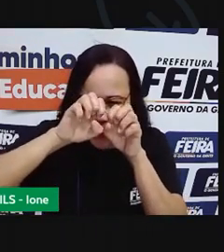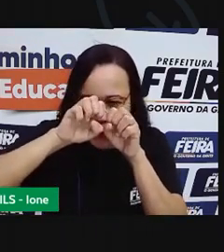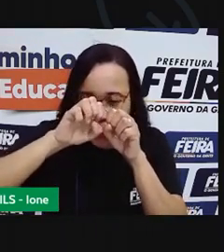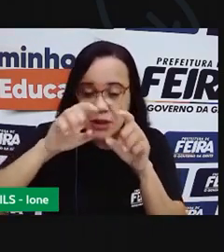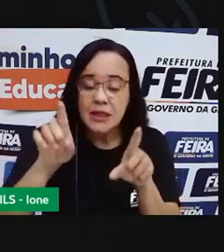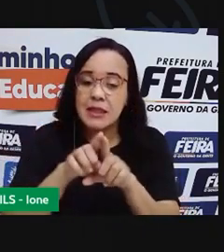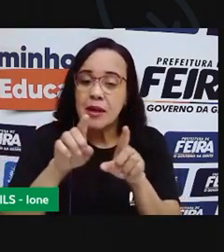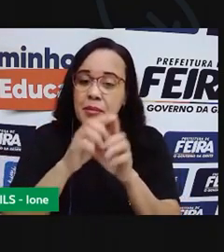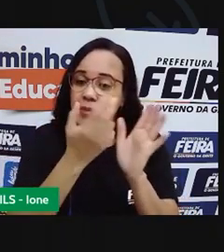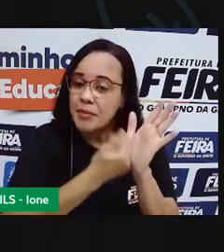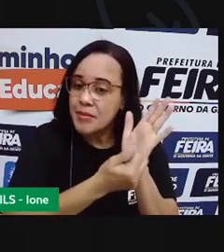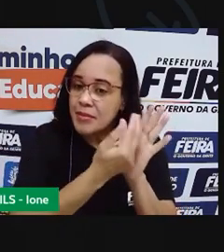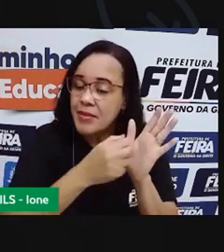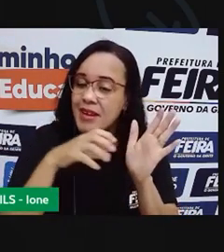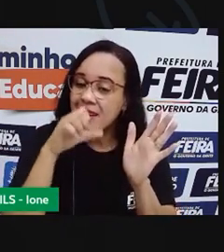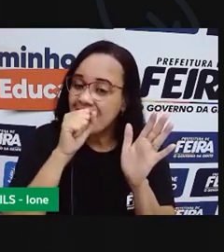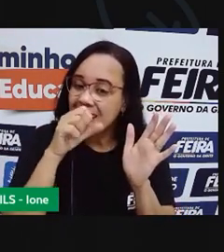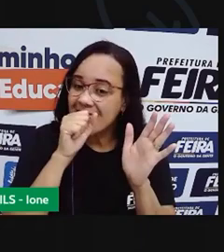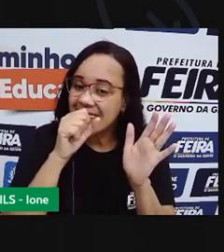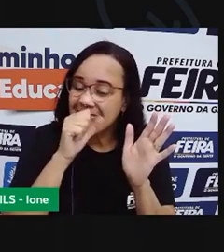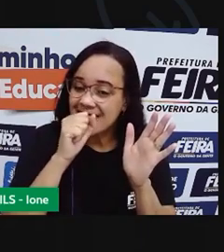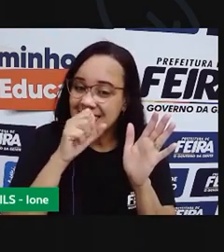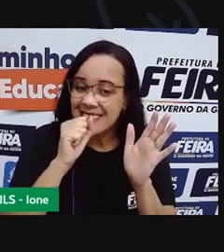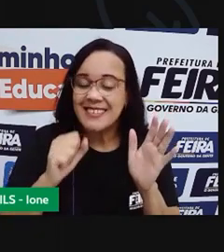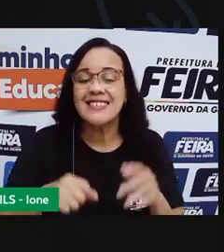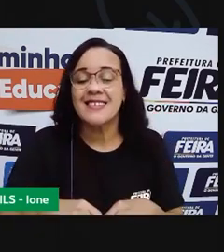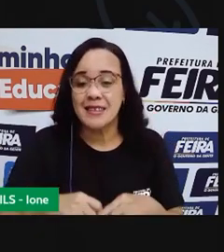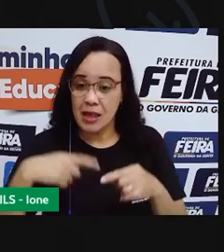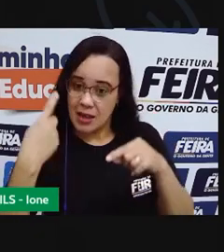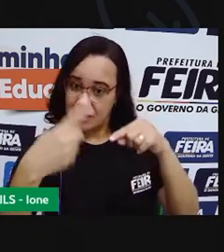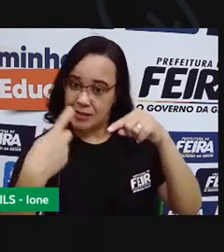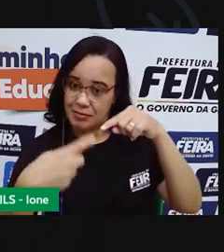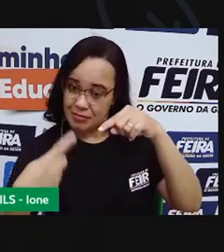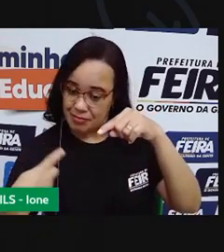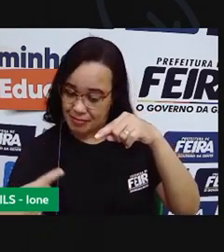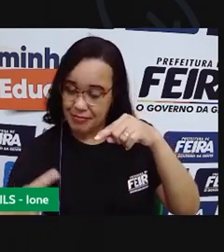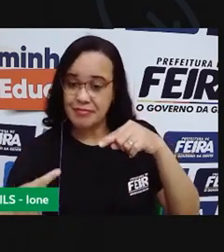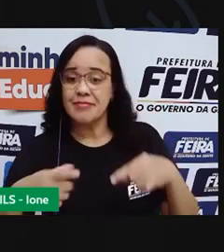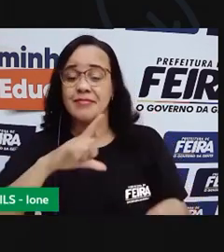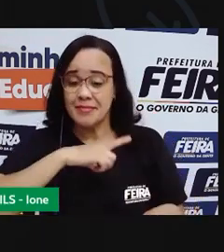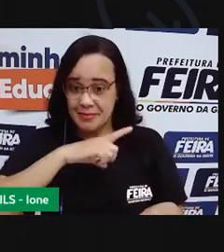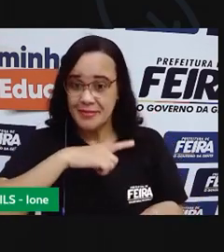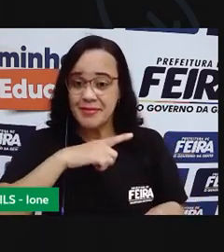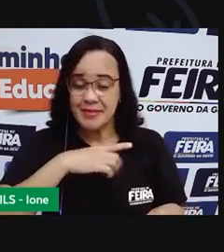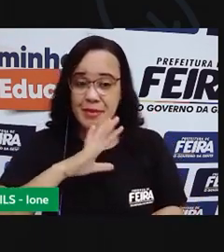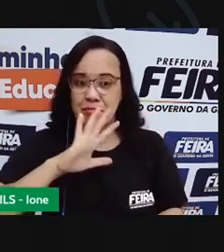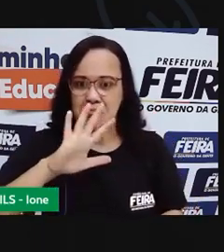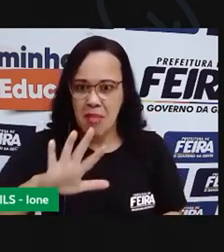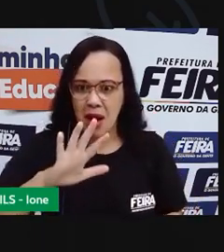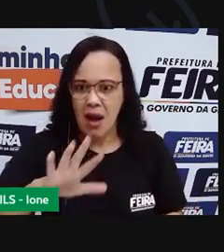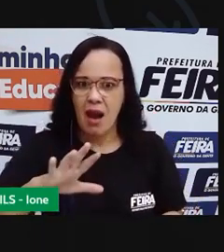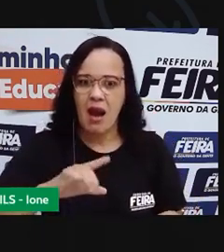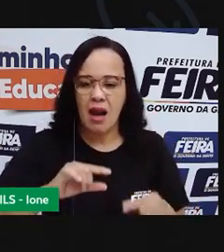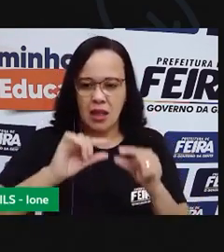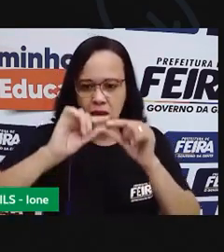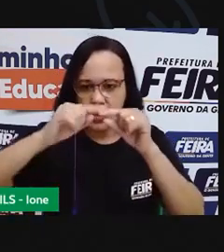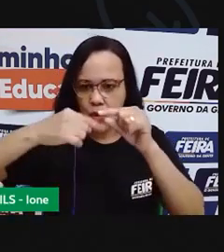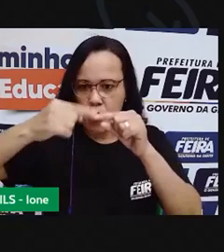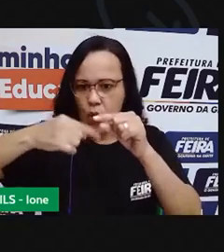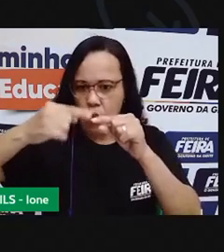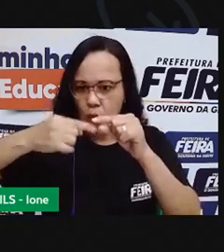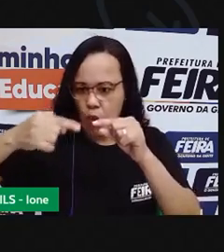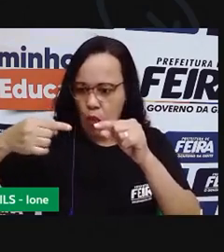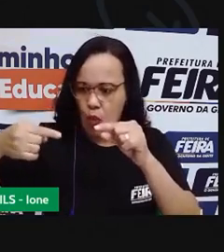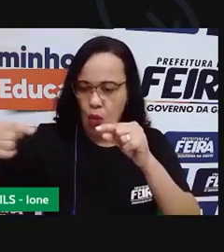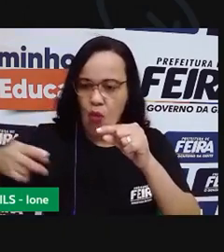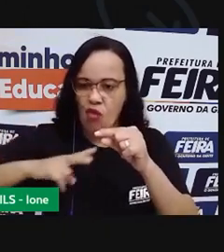olha, e ele também é aramado, mas ele tem um aramado mais fino do que esse